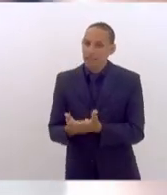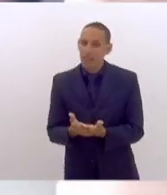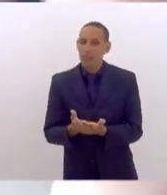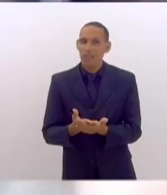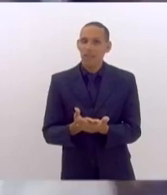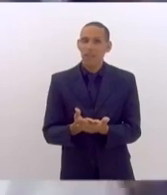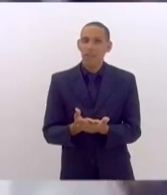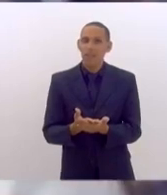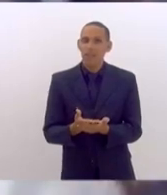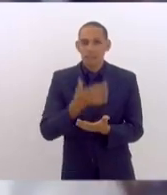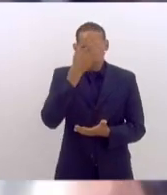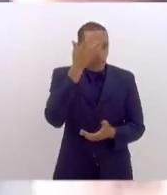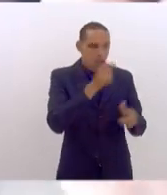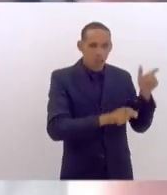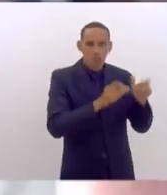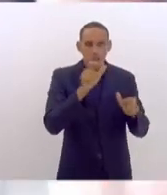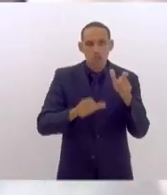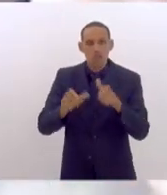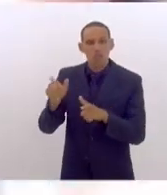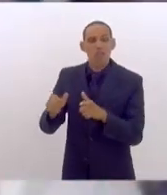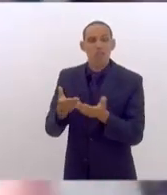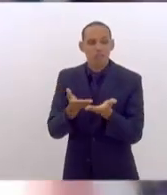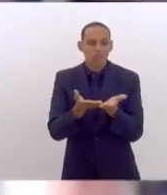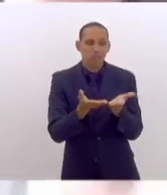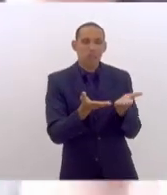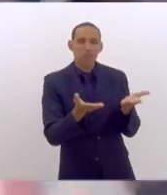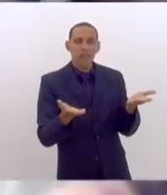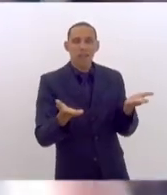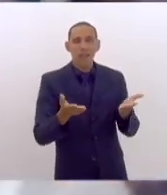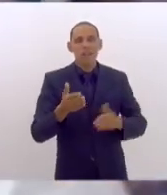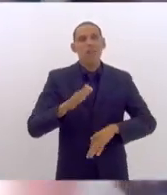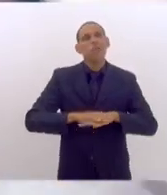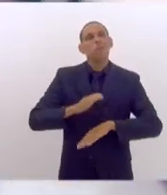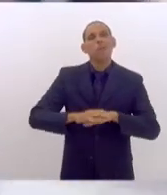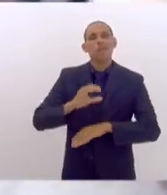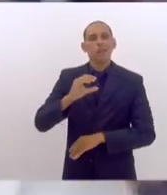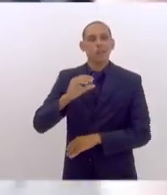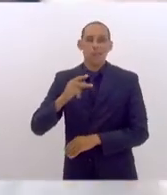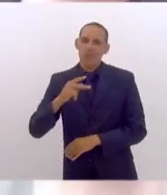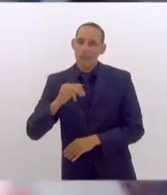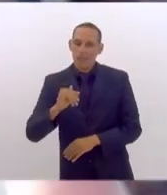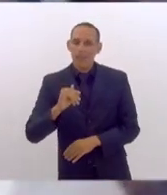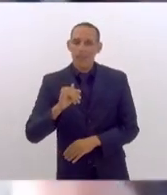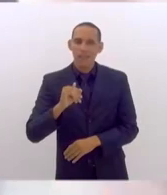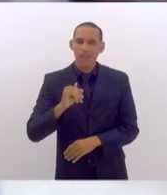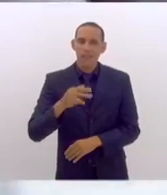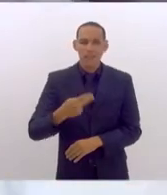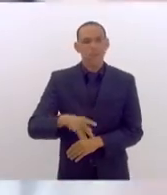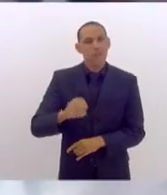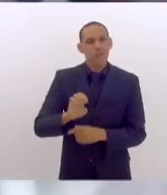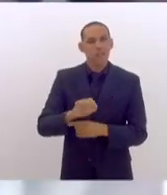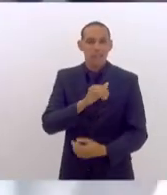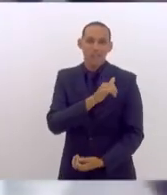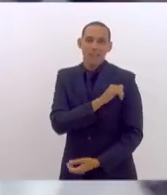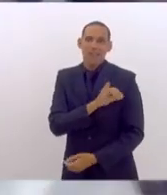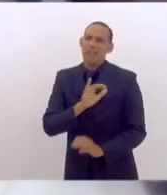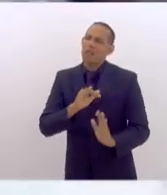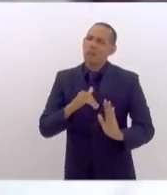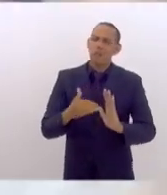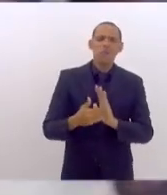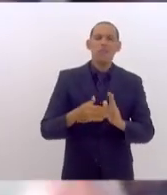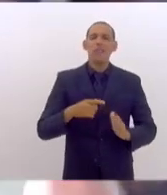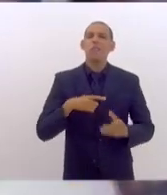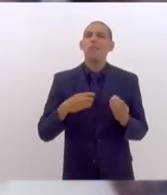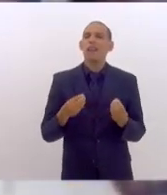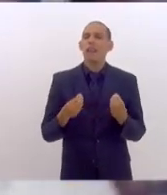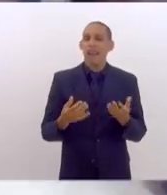de pessoas com essas que compuseram a CPI esse Estado do Rio de Janeiro tem tudo para dar